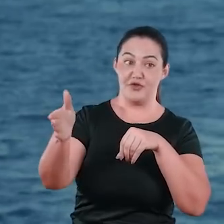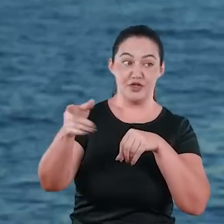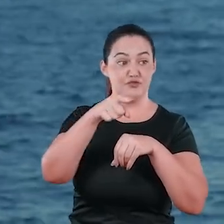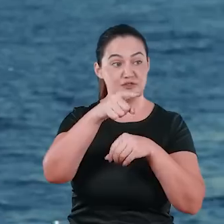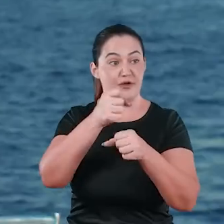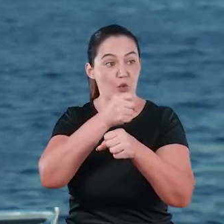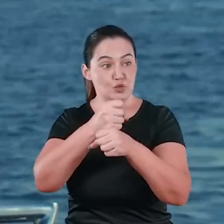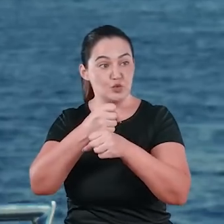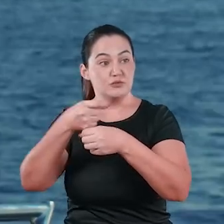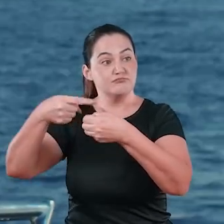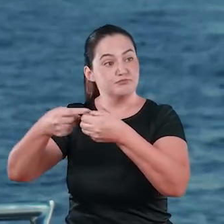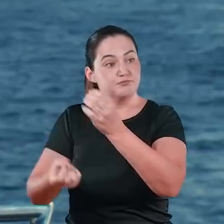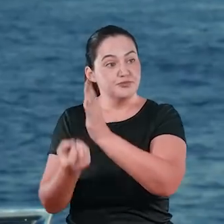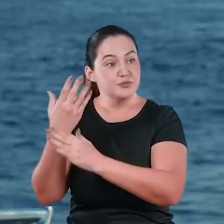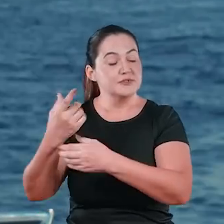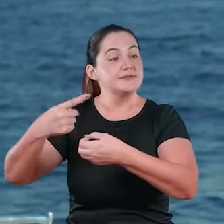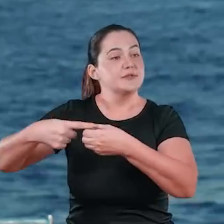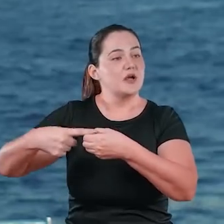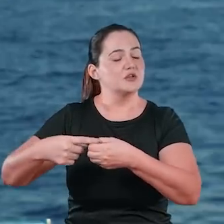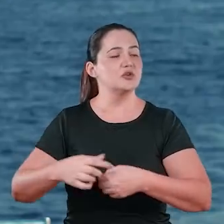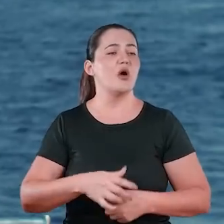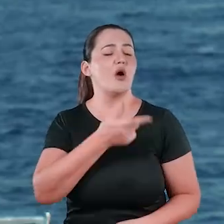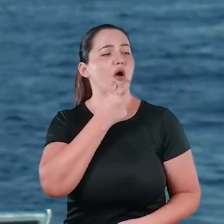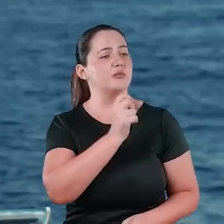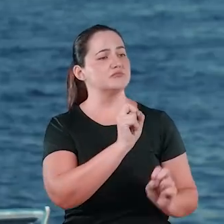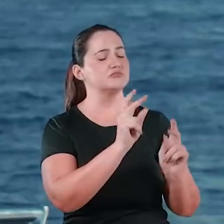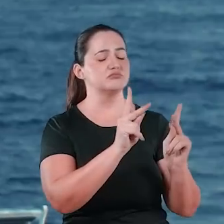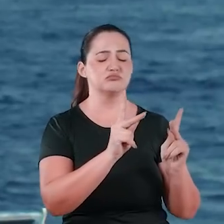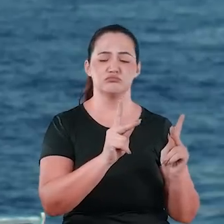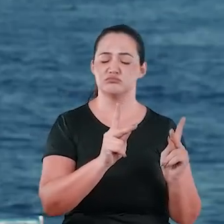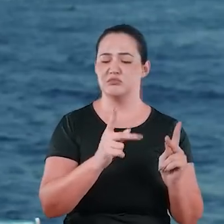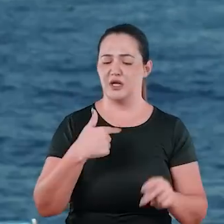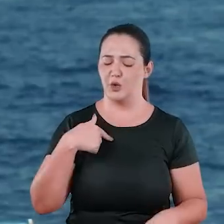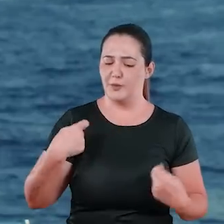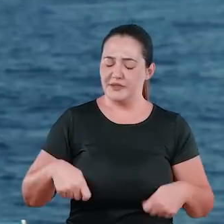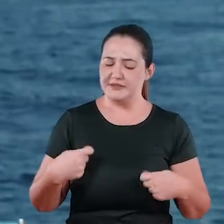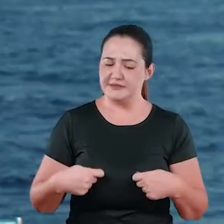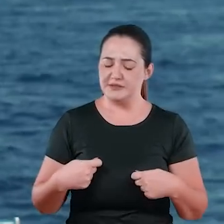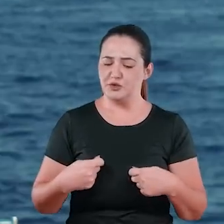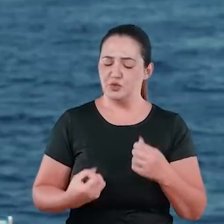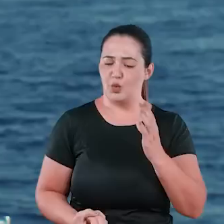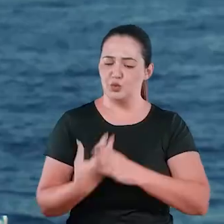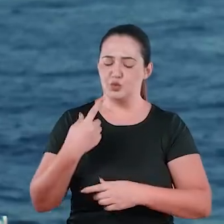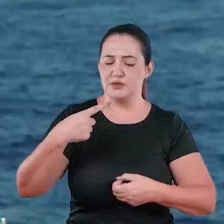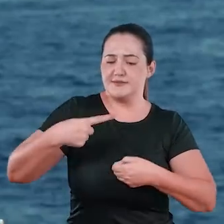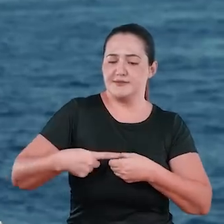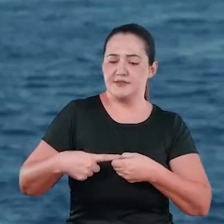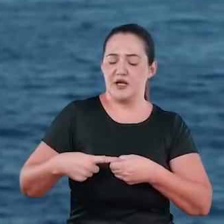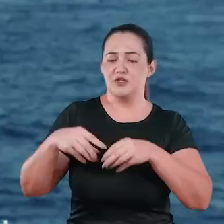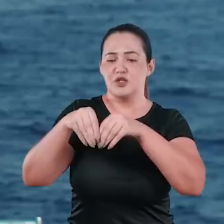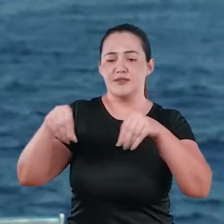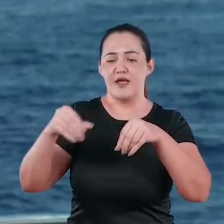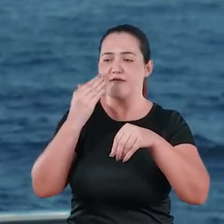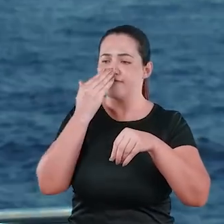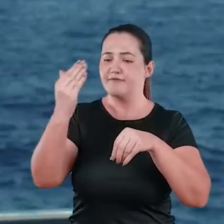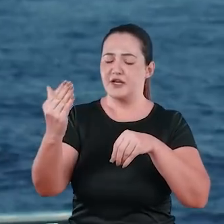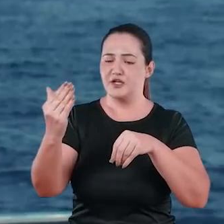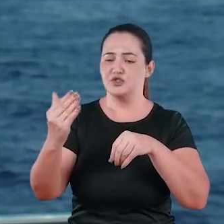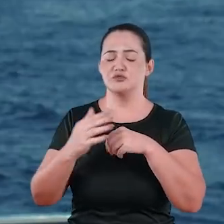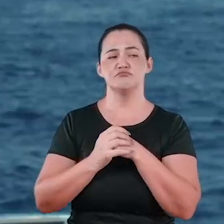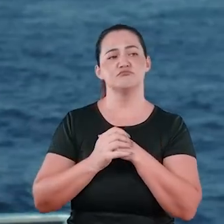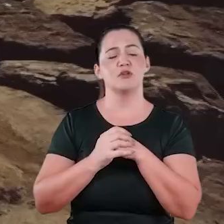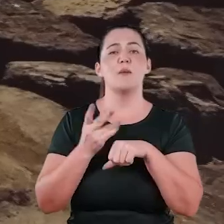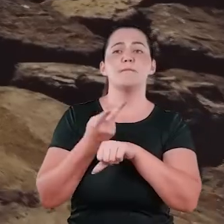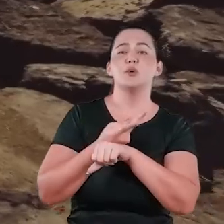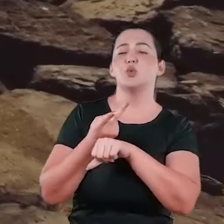aquele prognóstico na cabeça: eu deverei fundar uma cidade em frente à terra dos cegos, e começou a procurar por